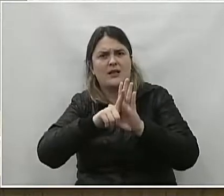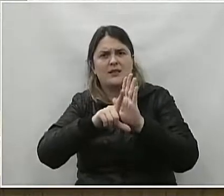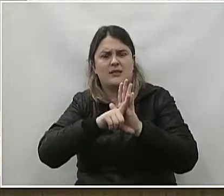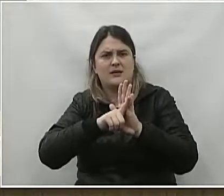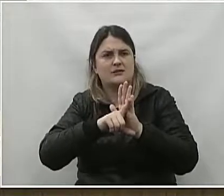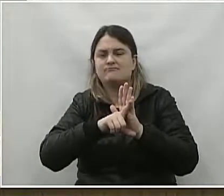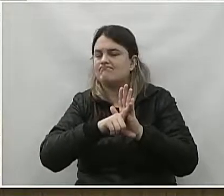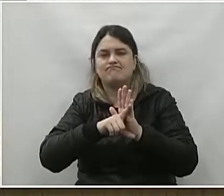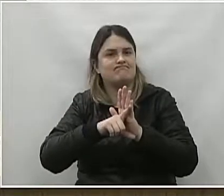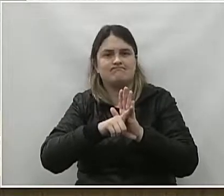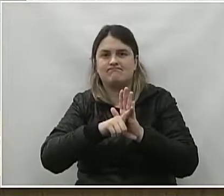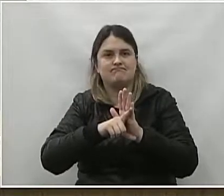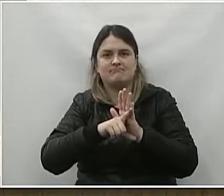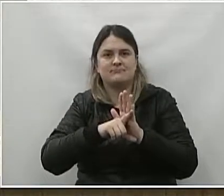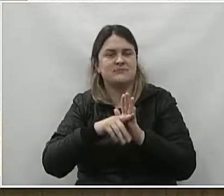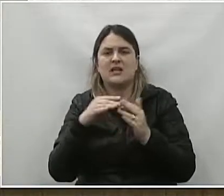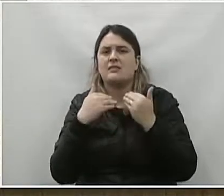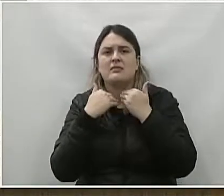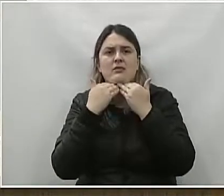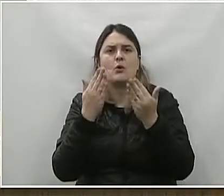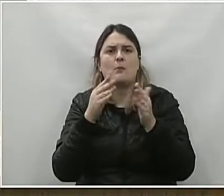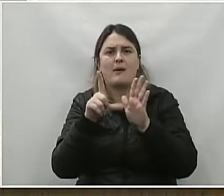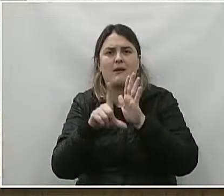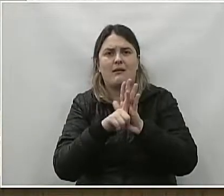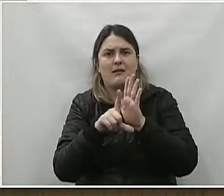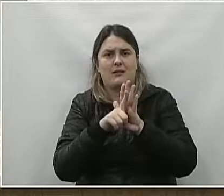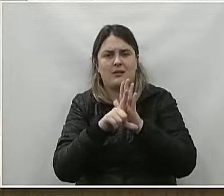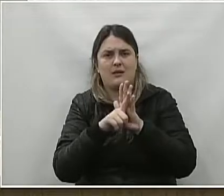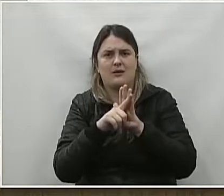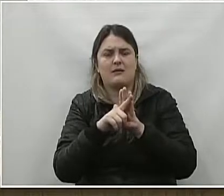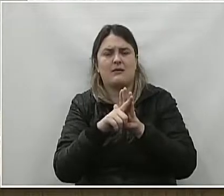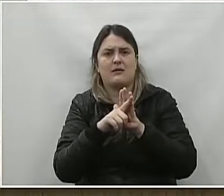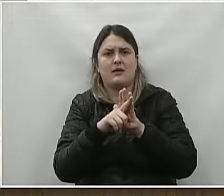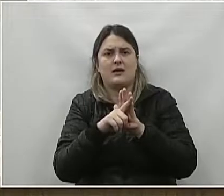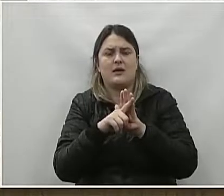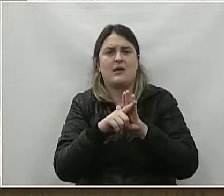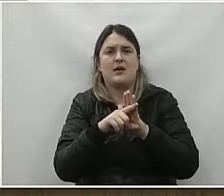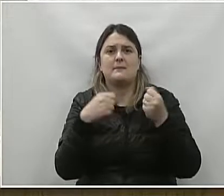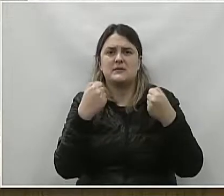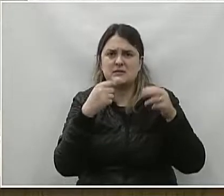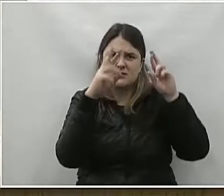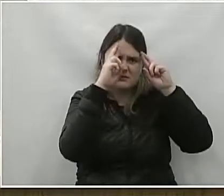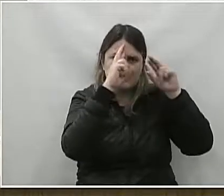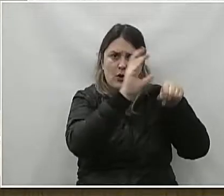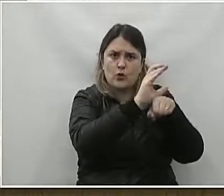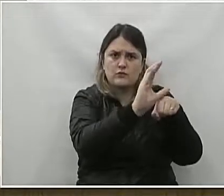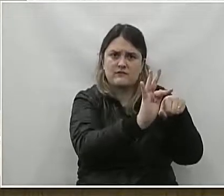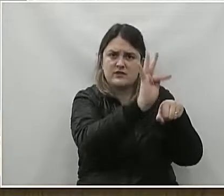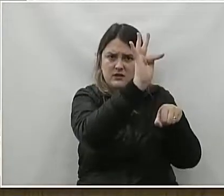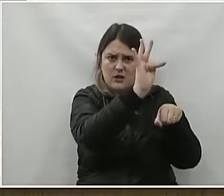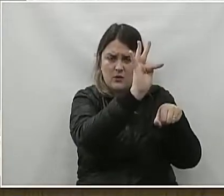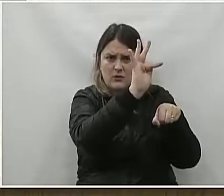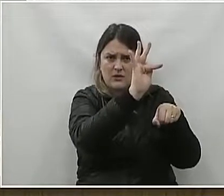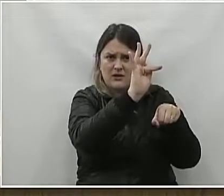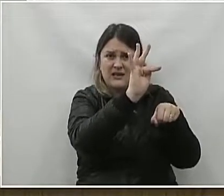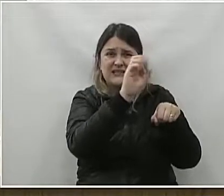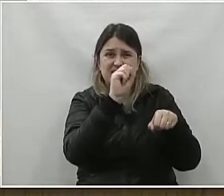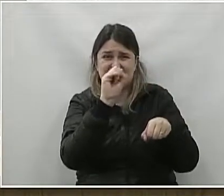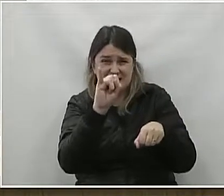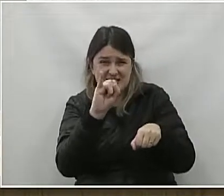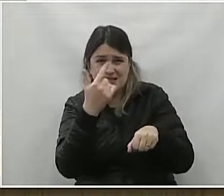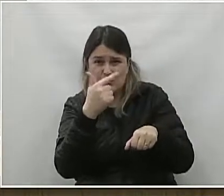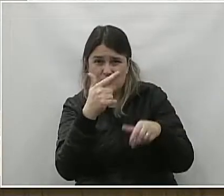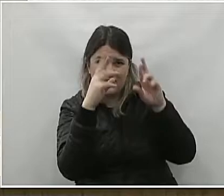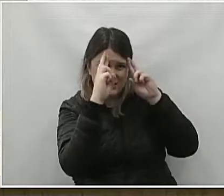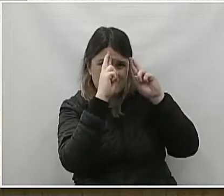inconstitucional. Aqui não foi votado nenhuma lei constitucional, porque tudo que é votado ou é constitucional ou inconstitucional.